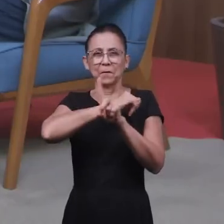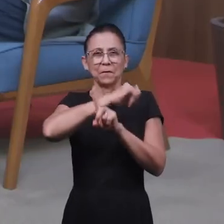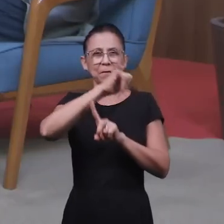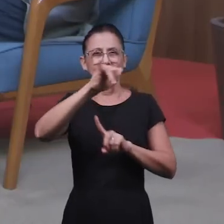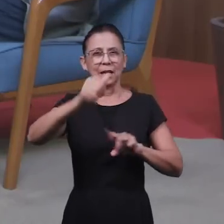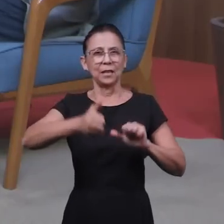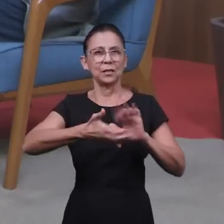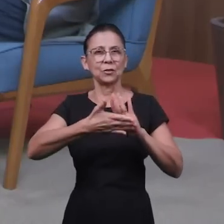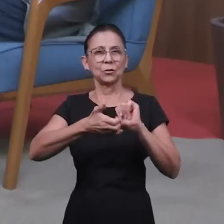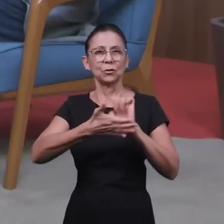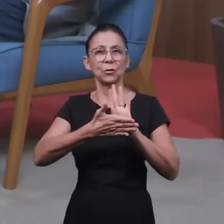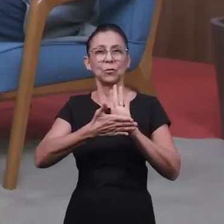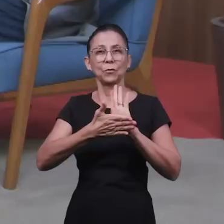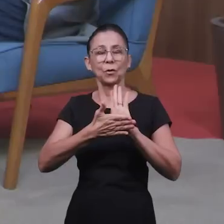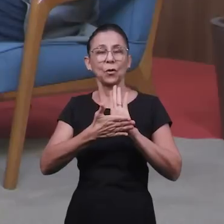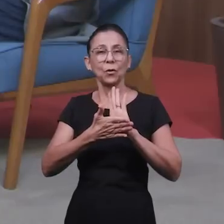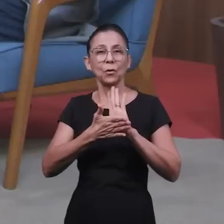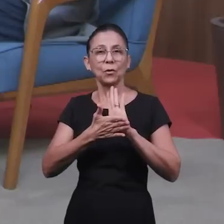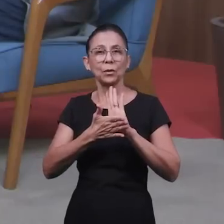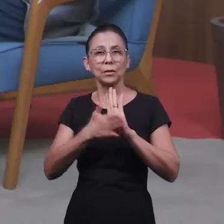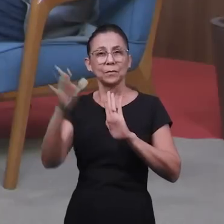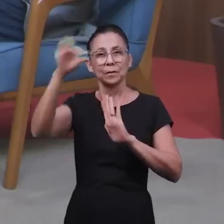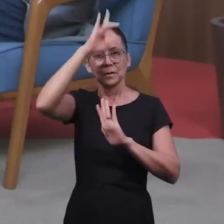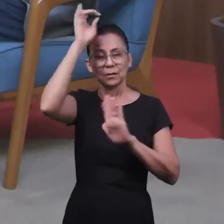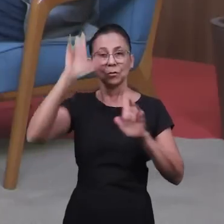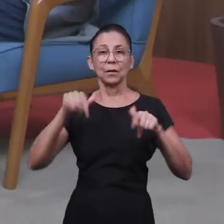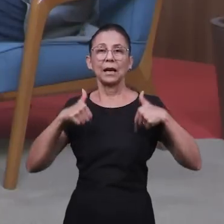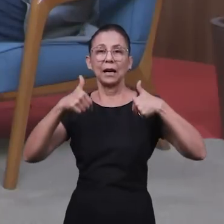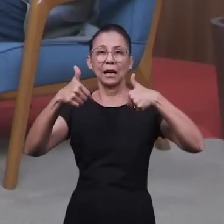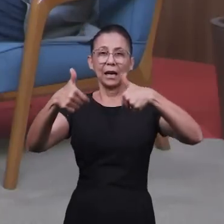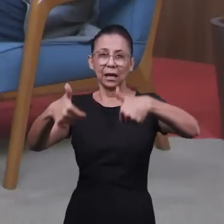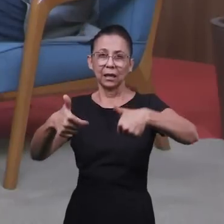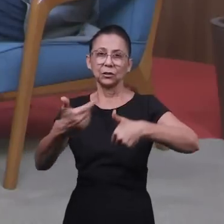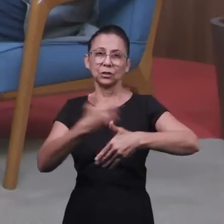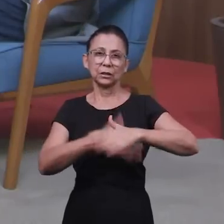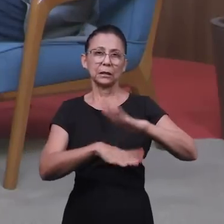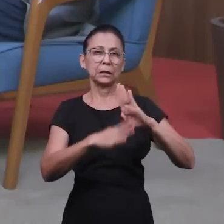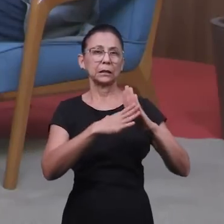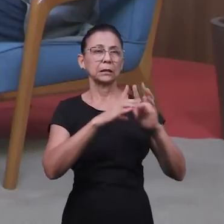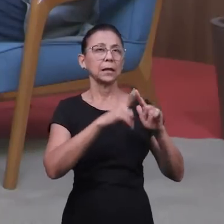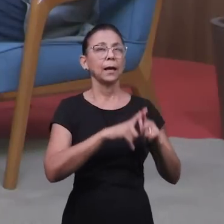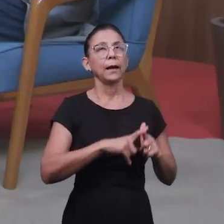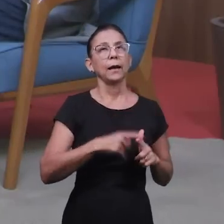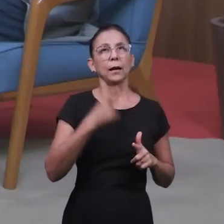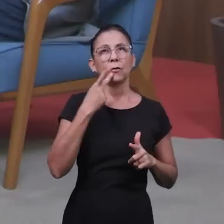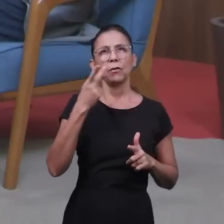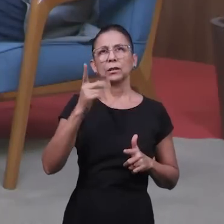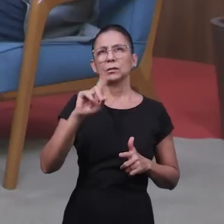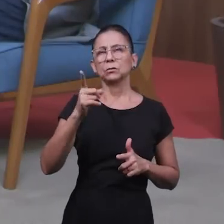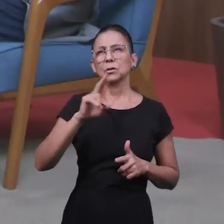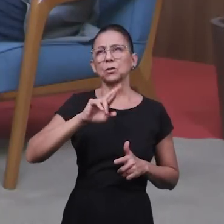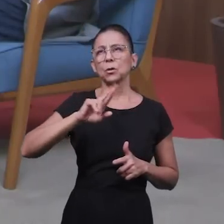Profético, que reflete a ação do Espírito Santo no coração da igreja. Nós não estamos falando aqui de um louvor